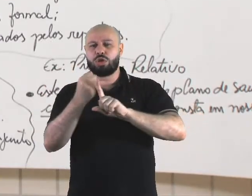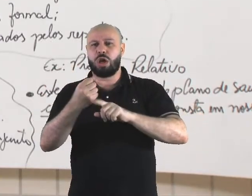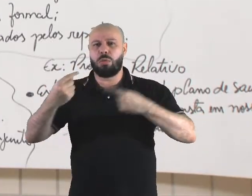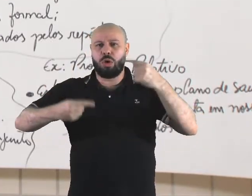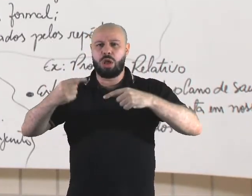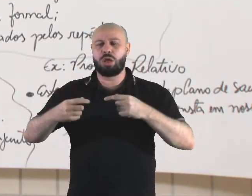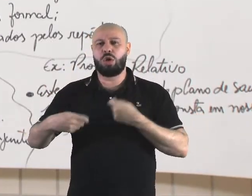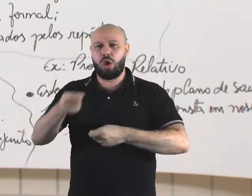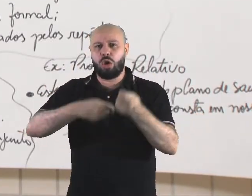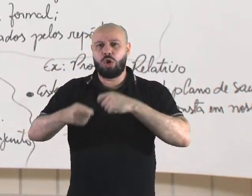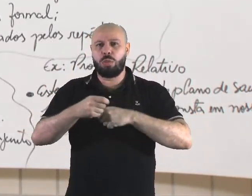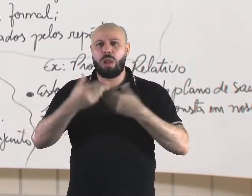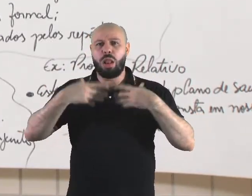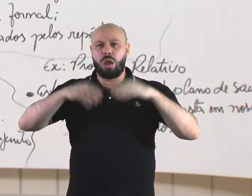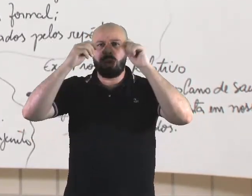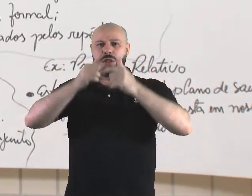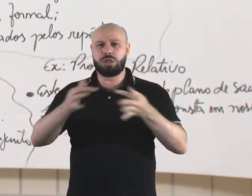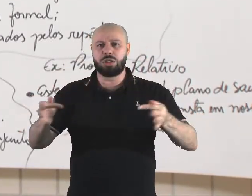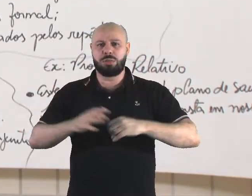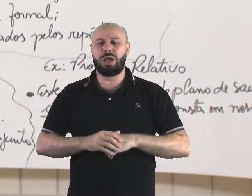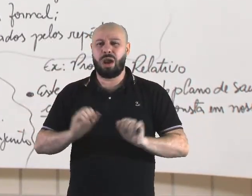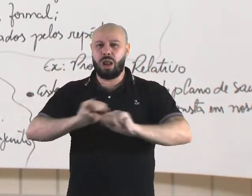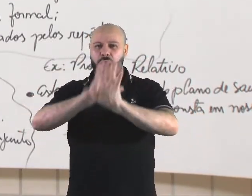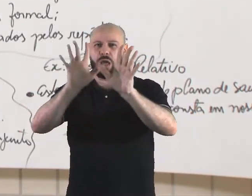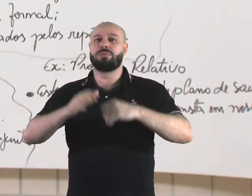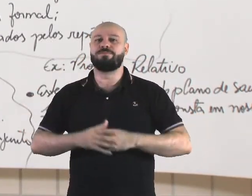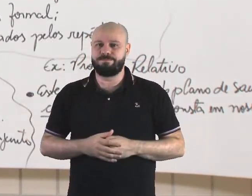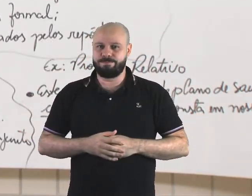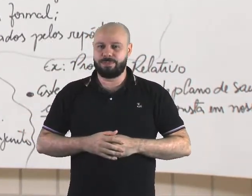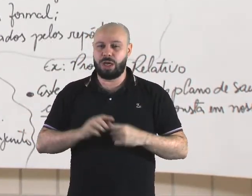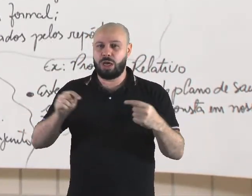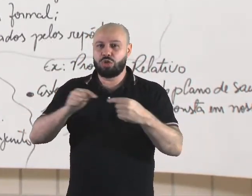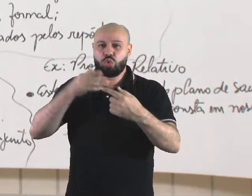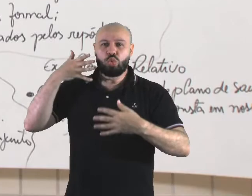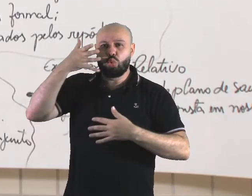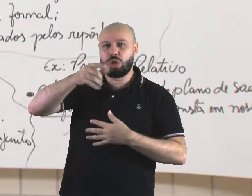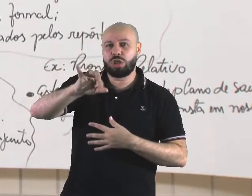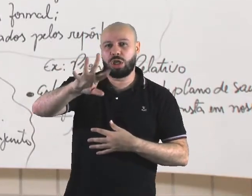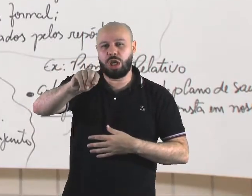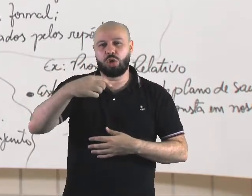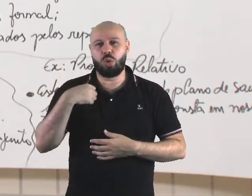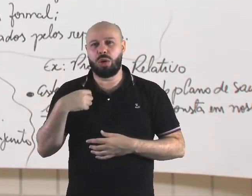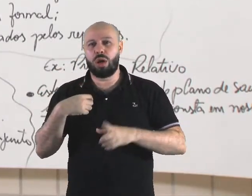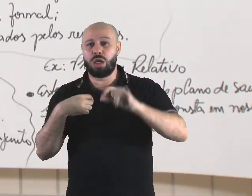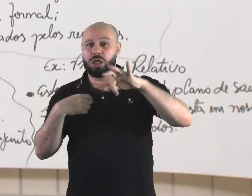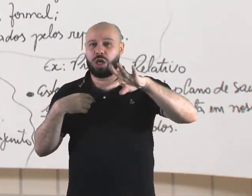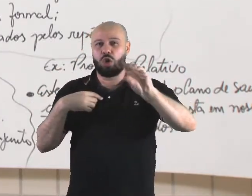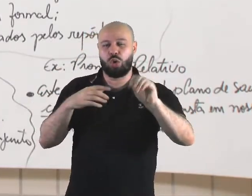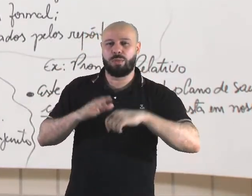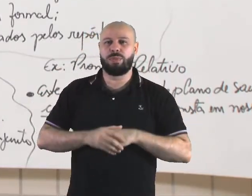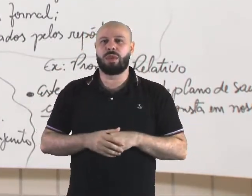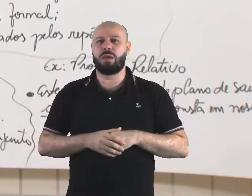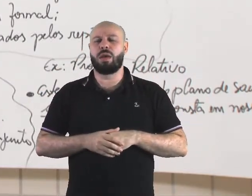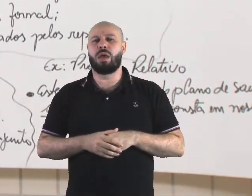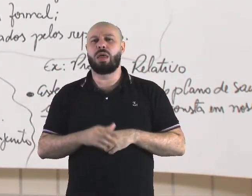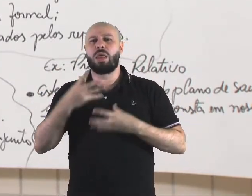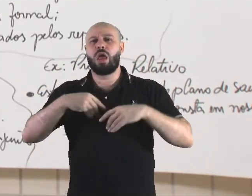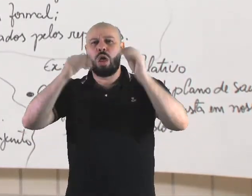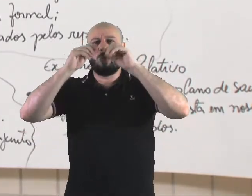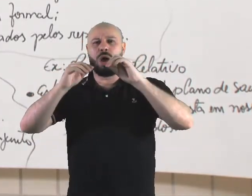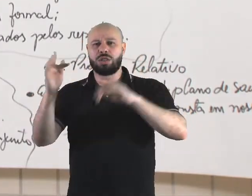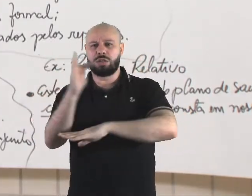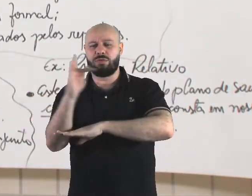políticos, econômicos, a linguagem simples, clara, discurso direto e indireto, a linguagem formal, ao